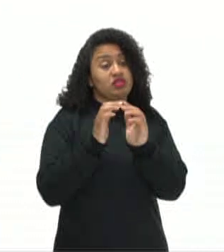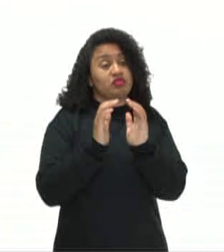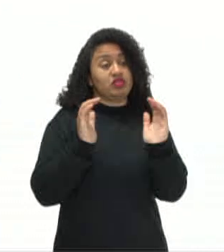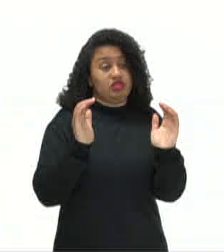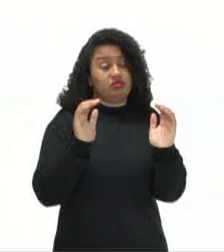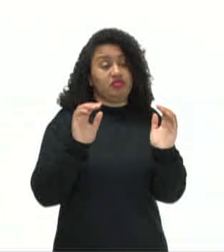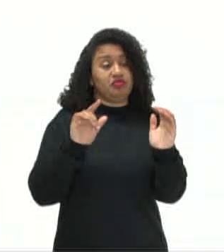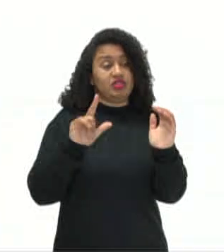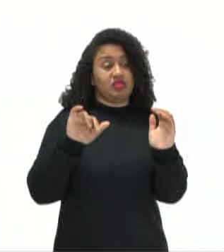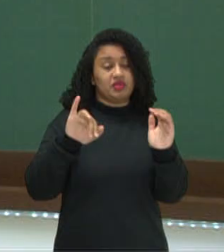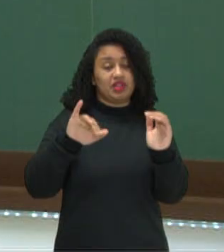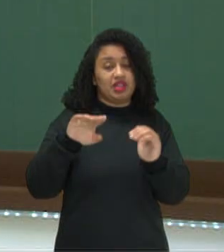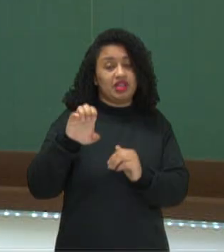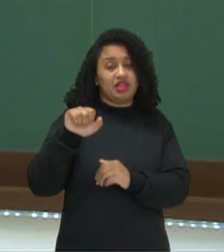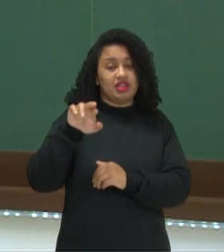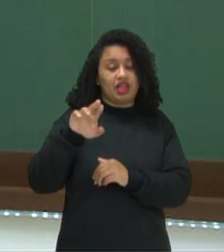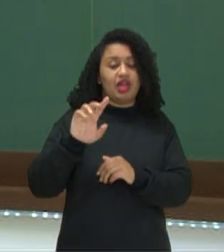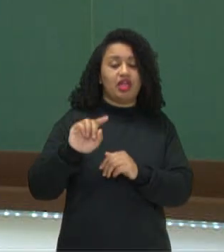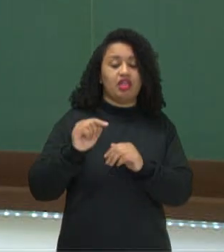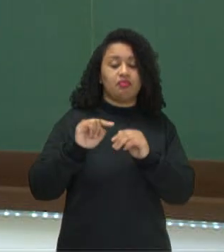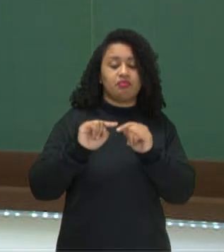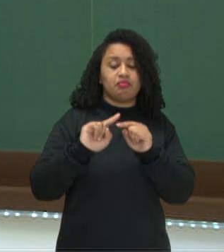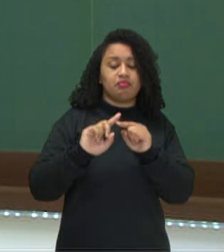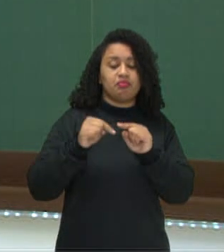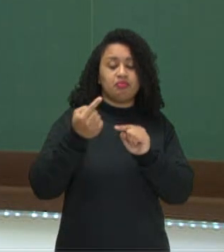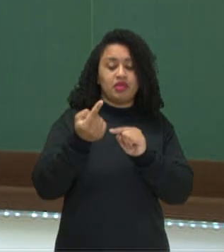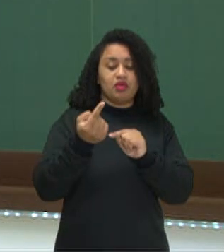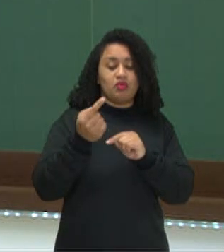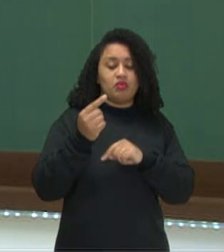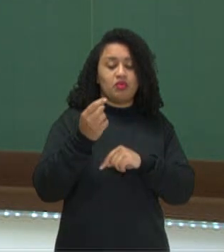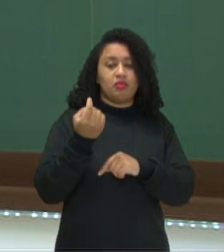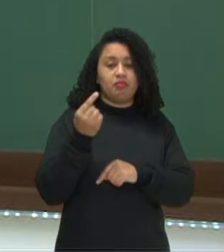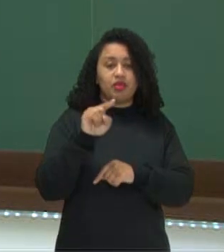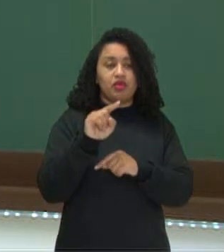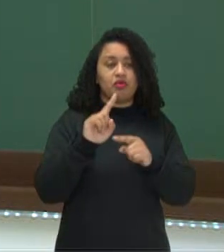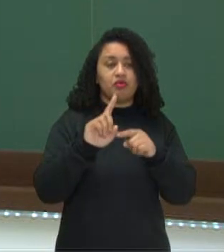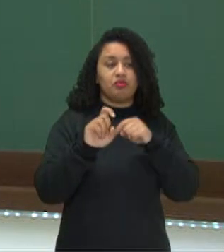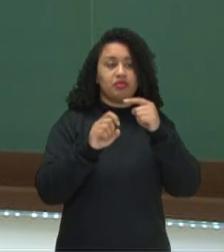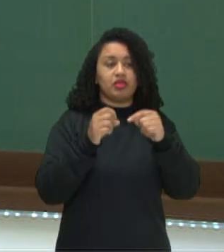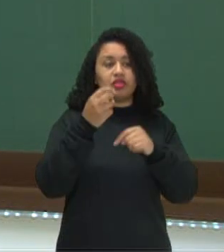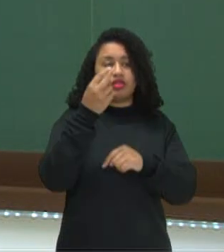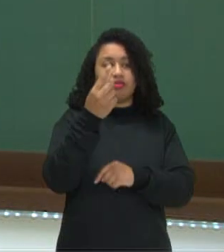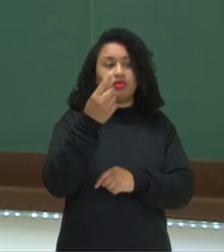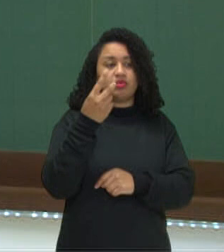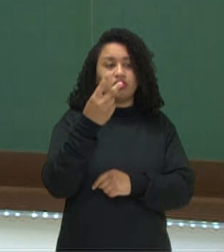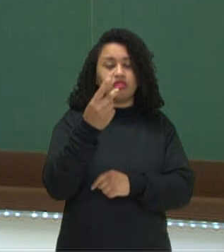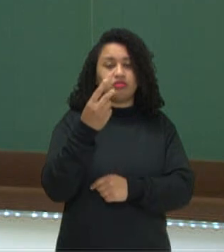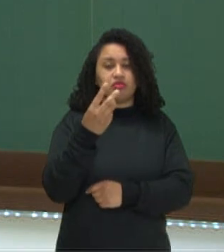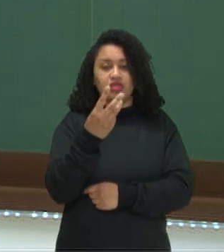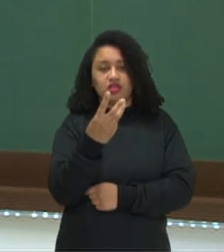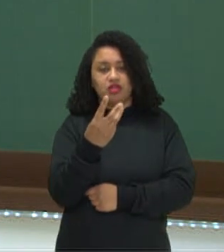linear, ela ia aumentar 1000, 1000, 1000. Então, seria aqui, ó, 1000, 2000,